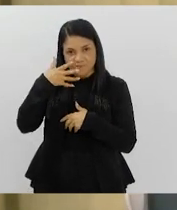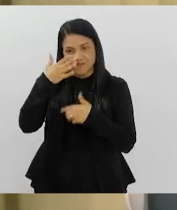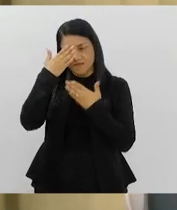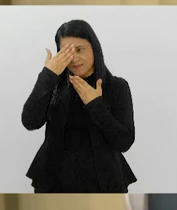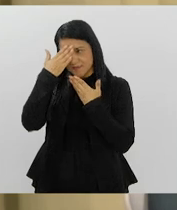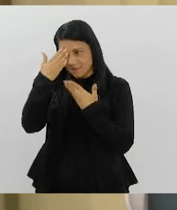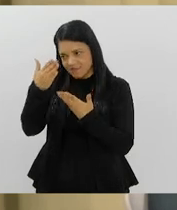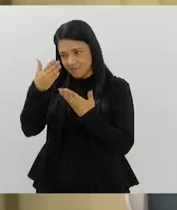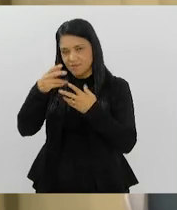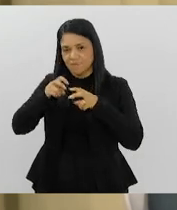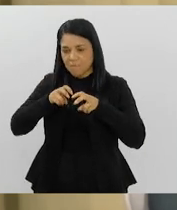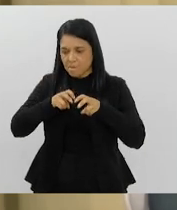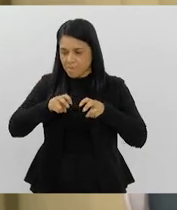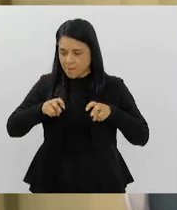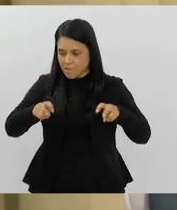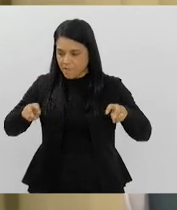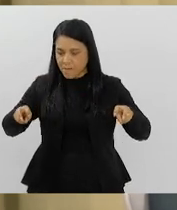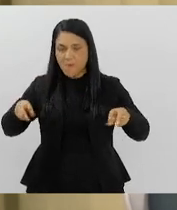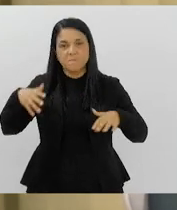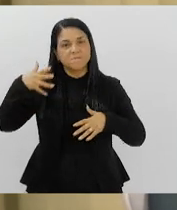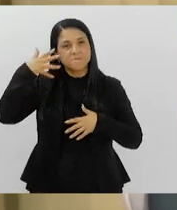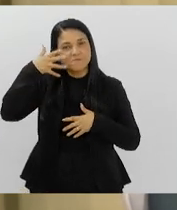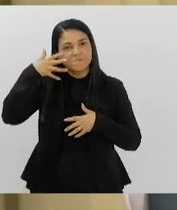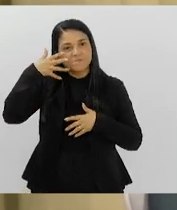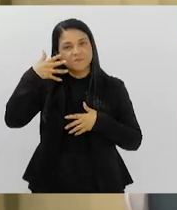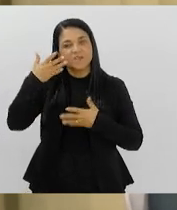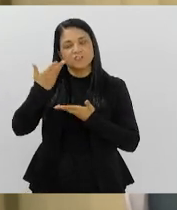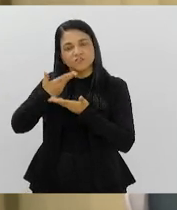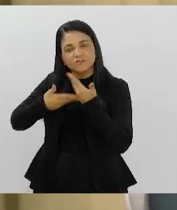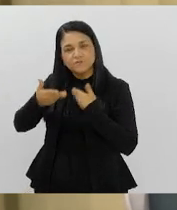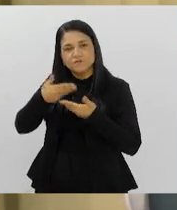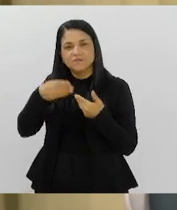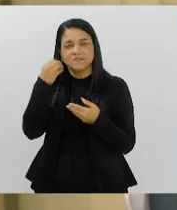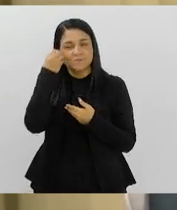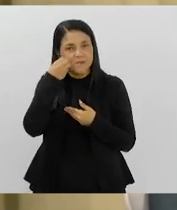todos os panelistas que estiveram aqui por dividir conosco a experiência,